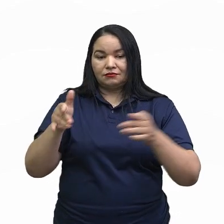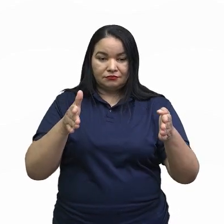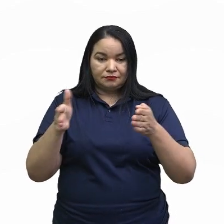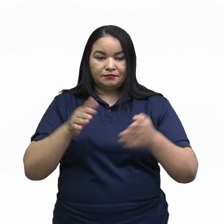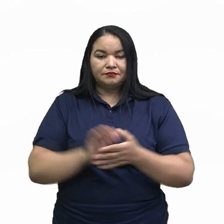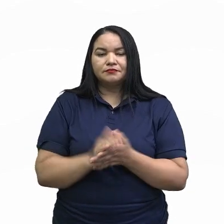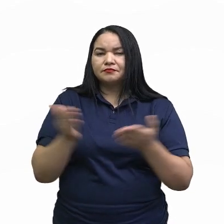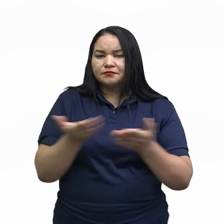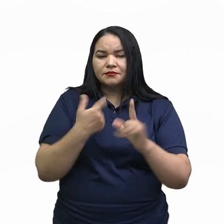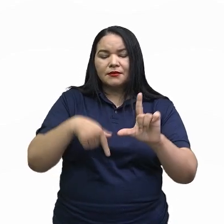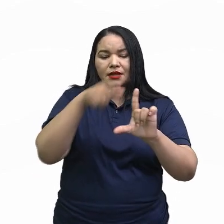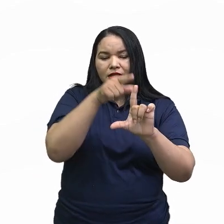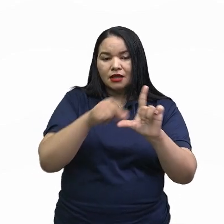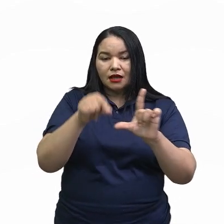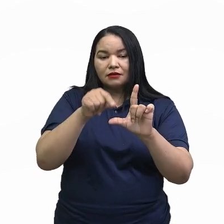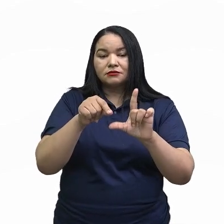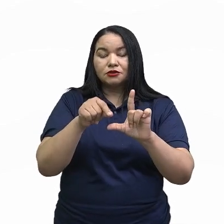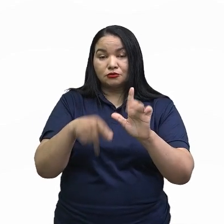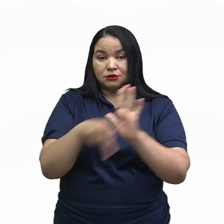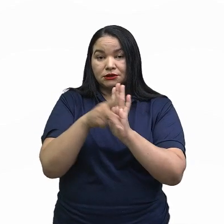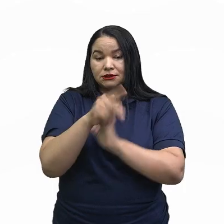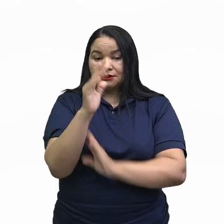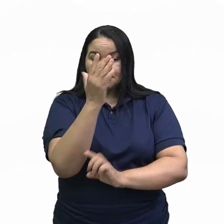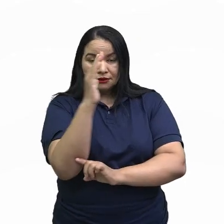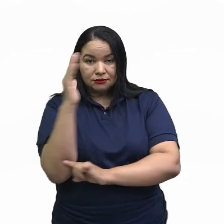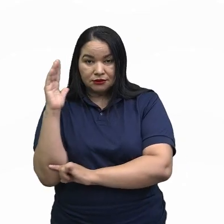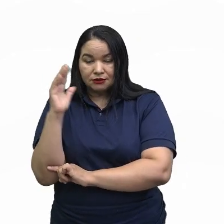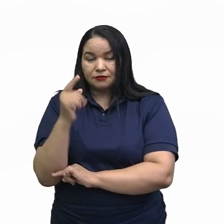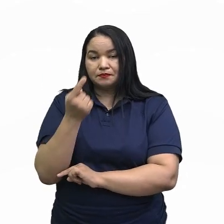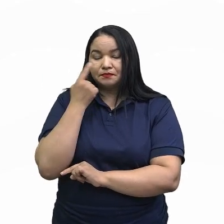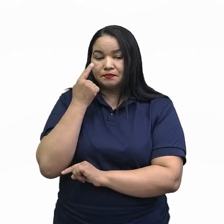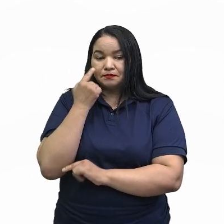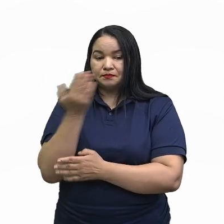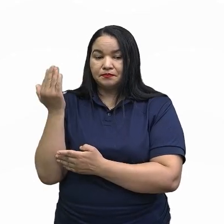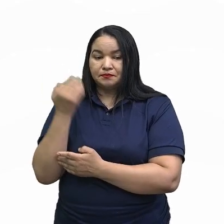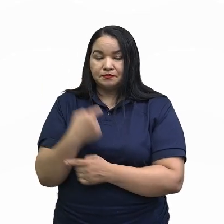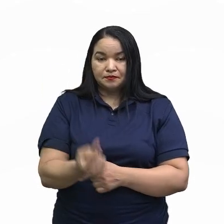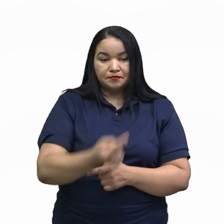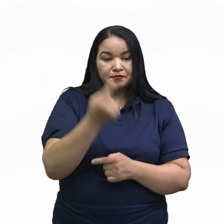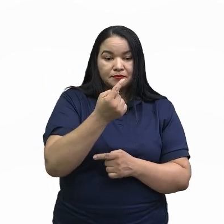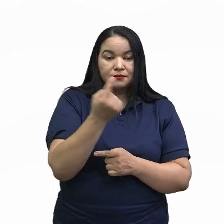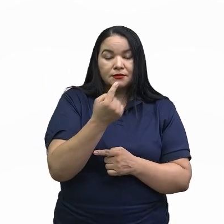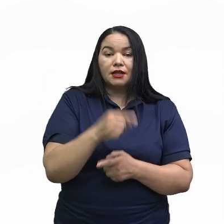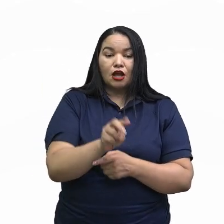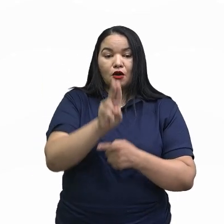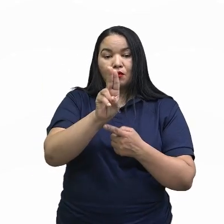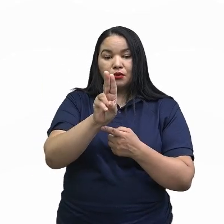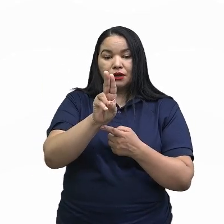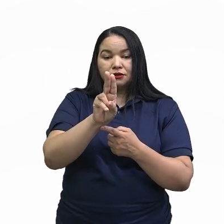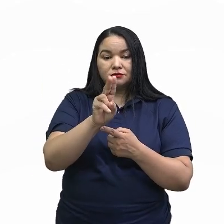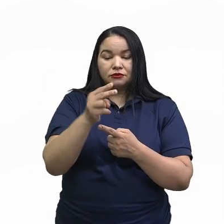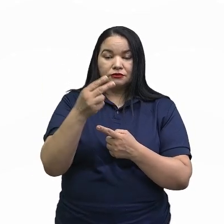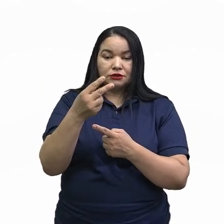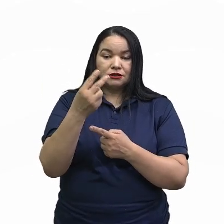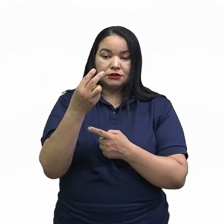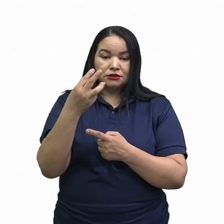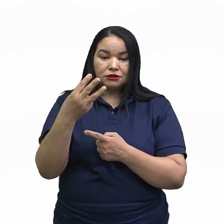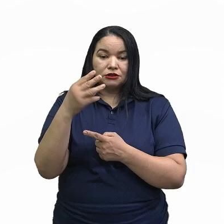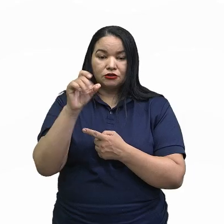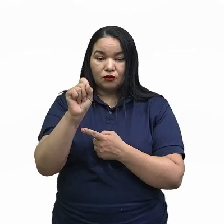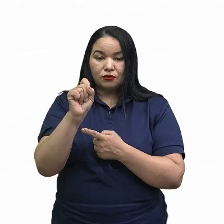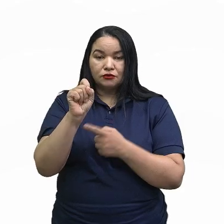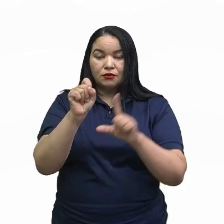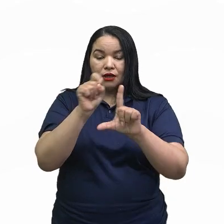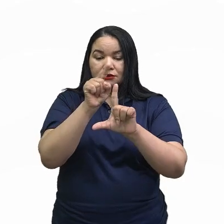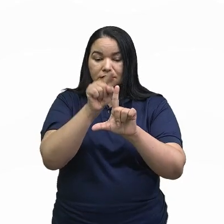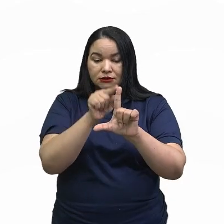decaimento na natureza, tá? Então, nós temos aí, por exemplo, o urânio 238, que ele